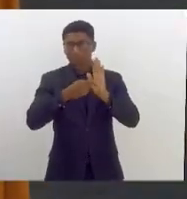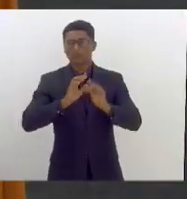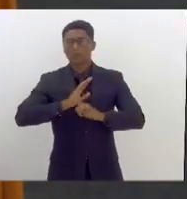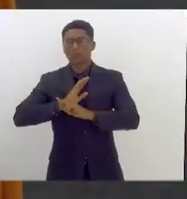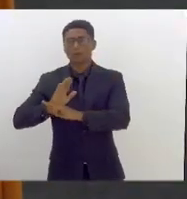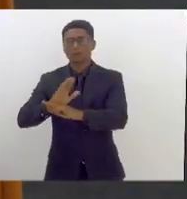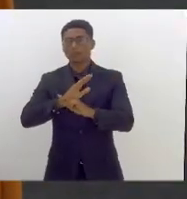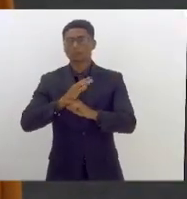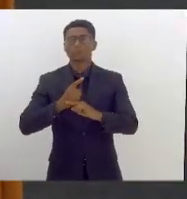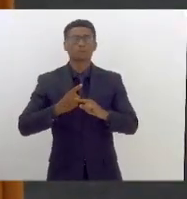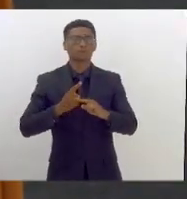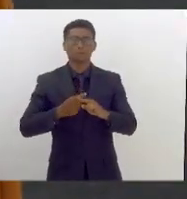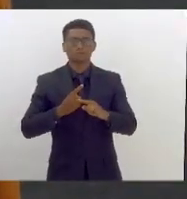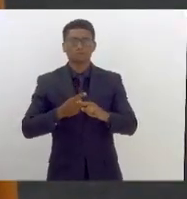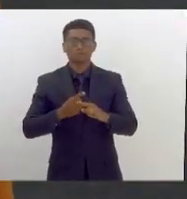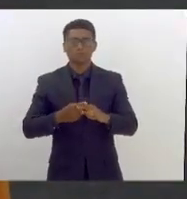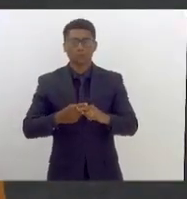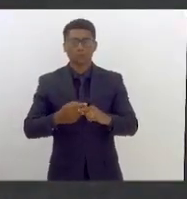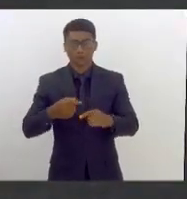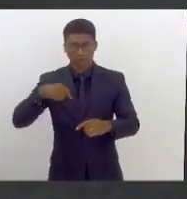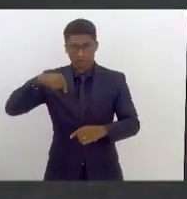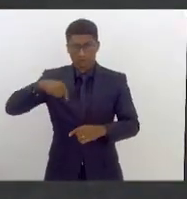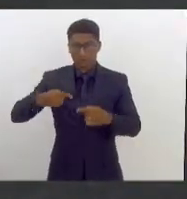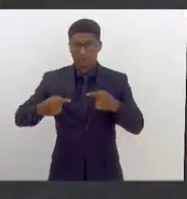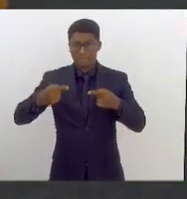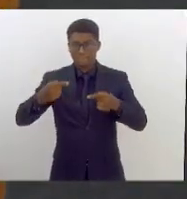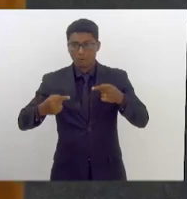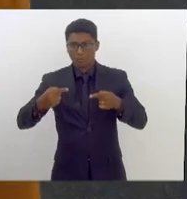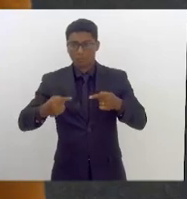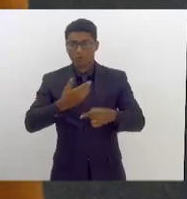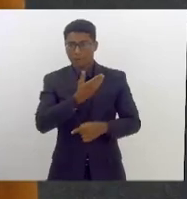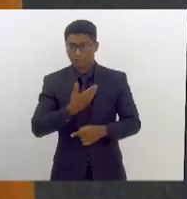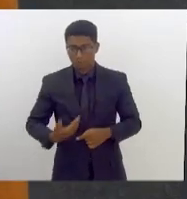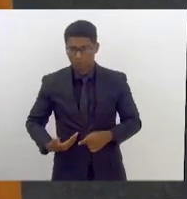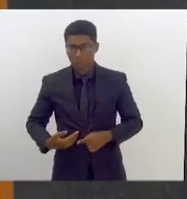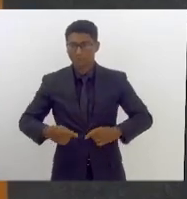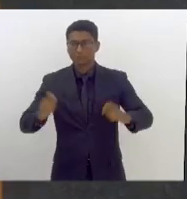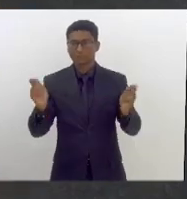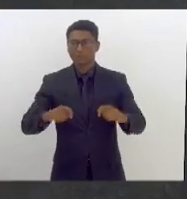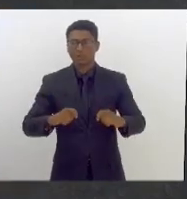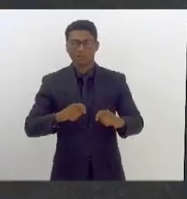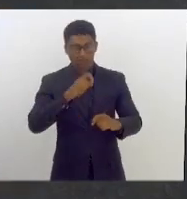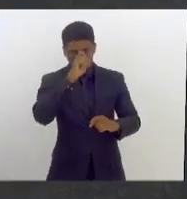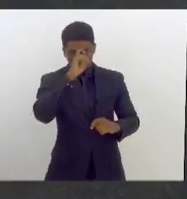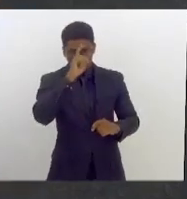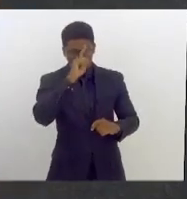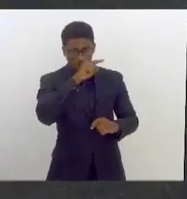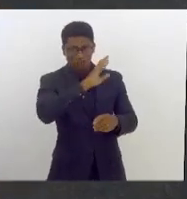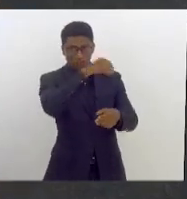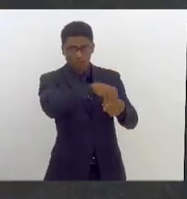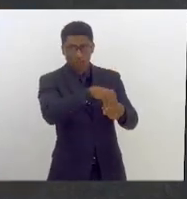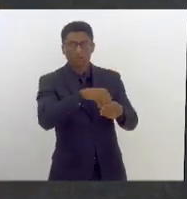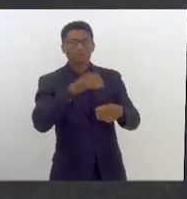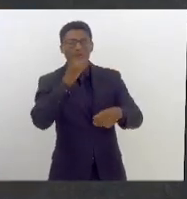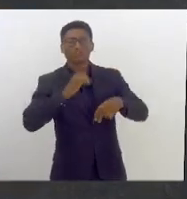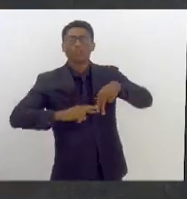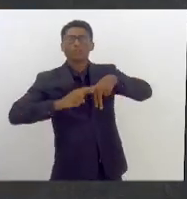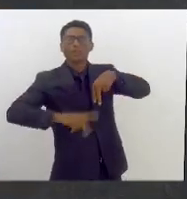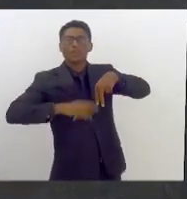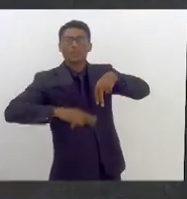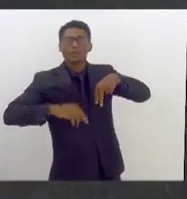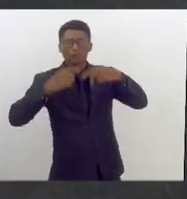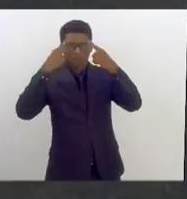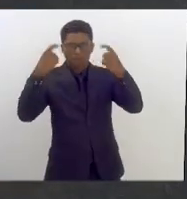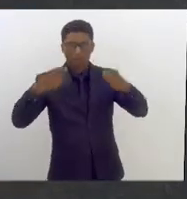uma resposta na política pública mais acolhedora e assertiva nos casos de violência de gênero, por